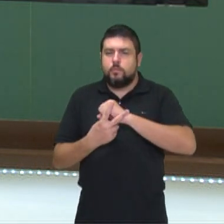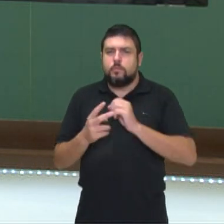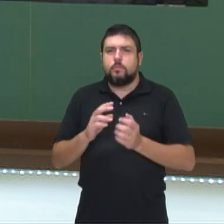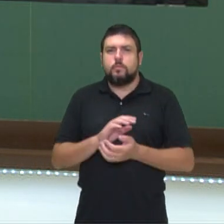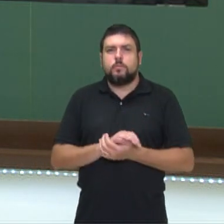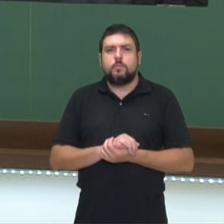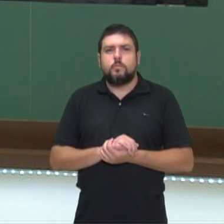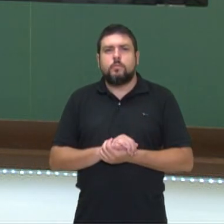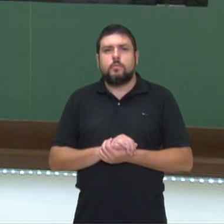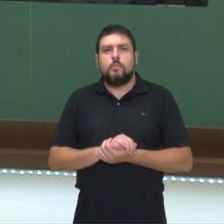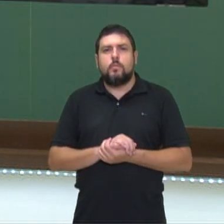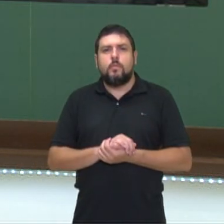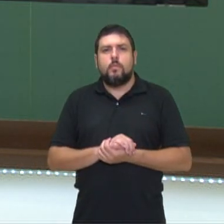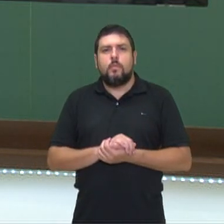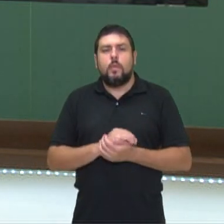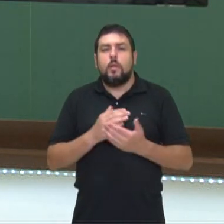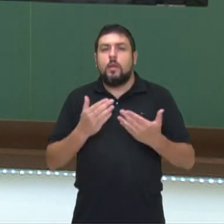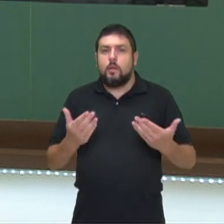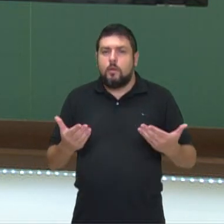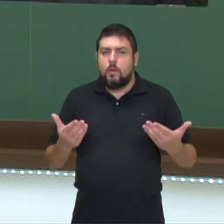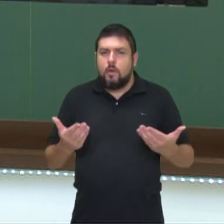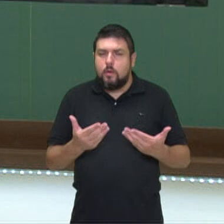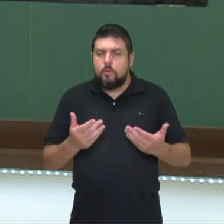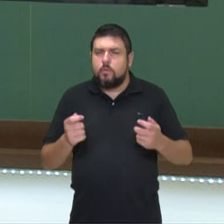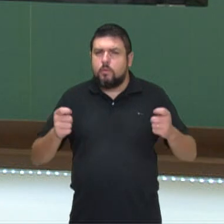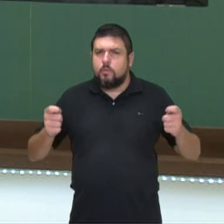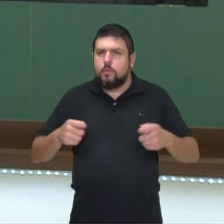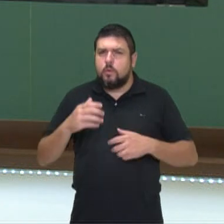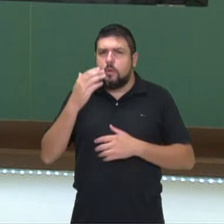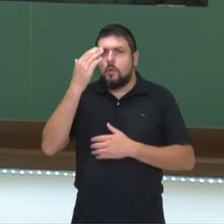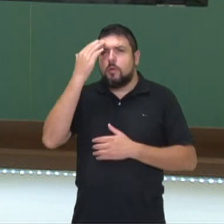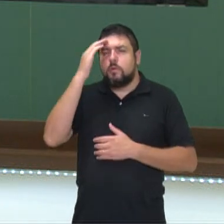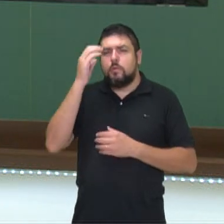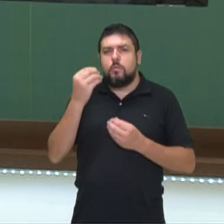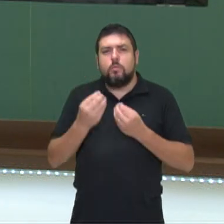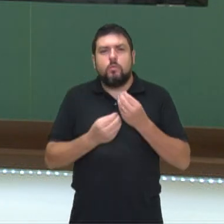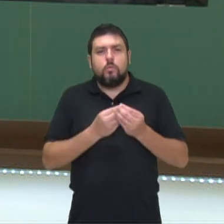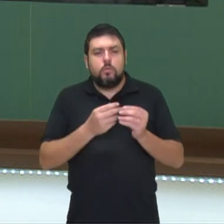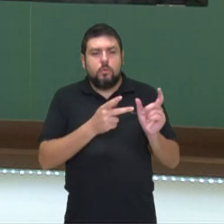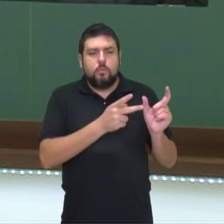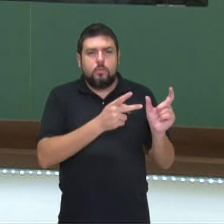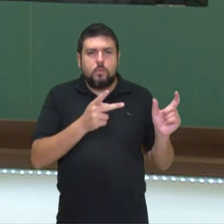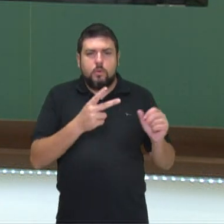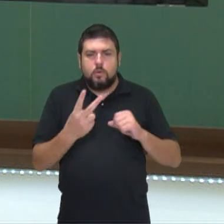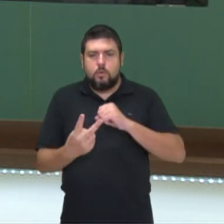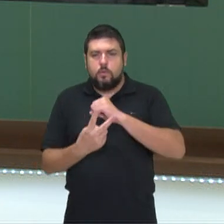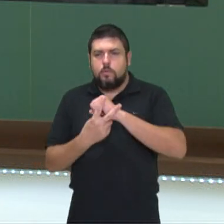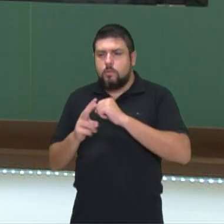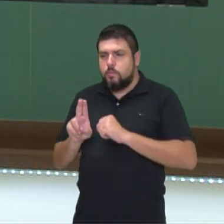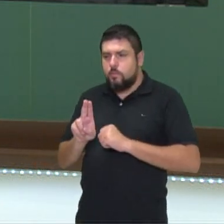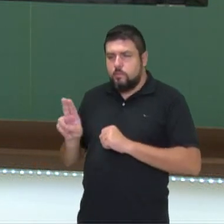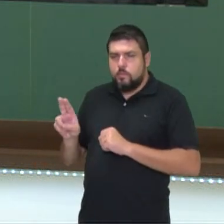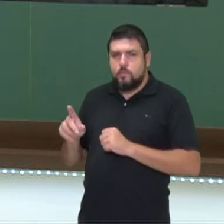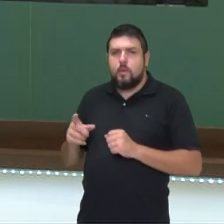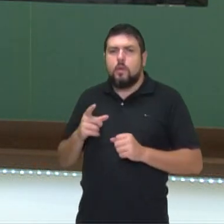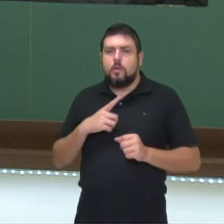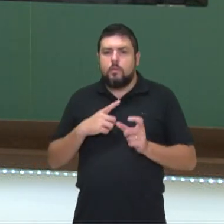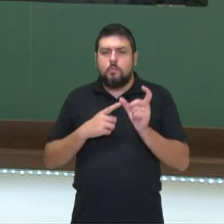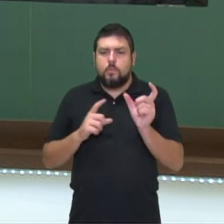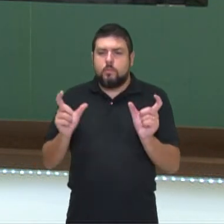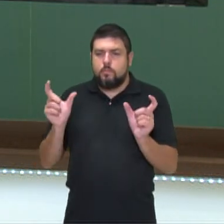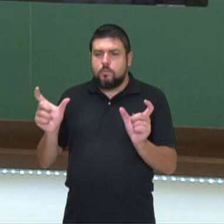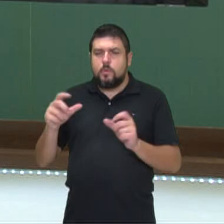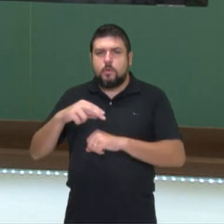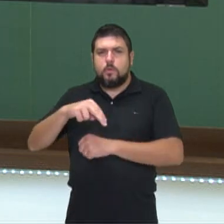nós conseguimos construir um predicado verbo nominal, que ele vai ter dois núcleos, certo? Dois núcleos. Quais